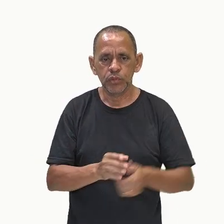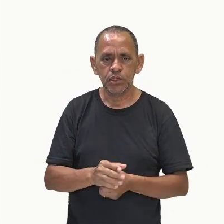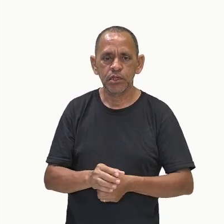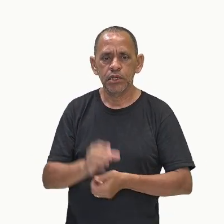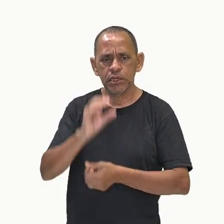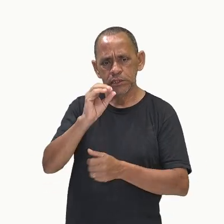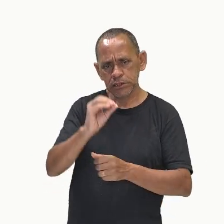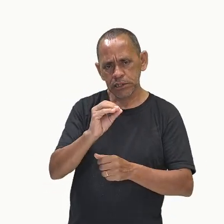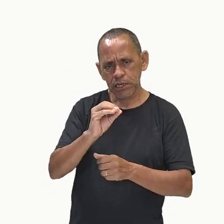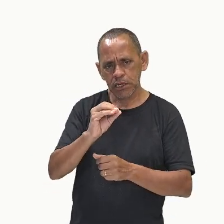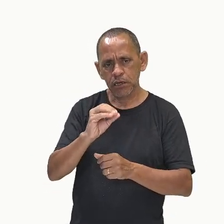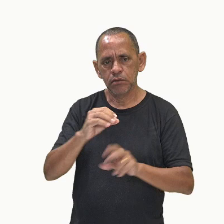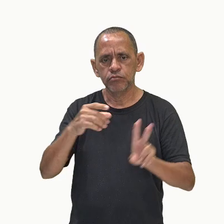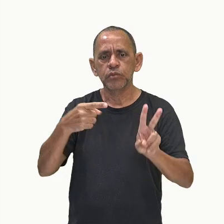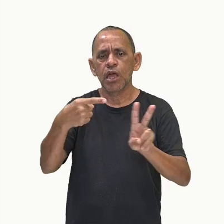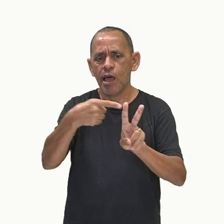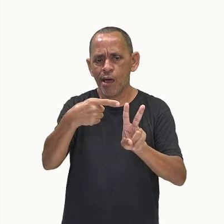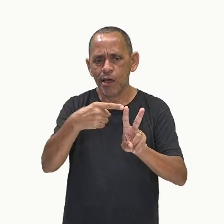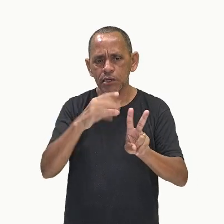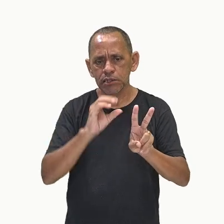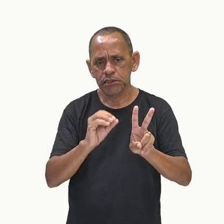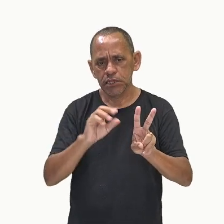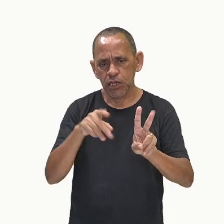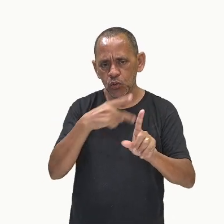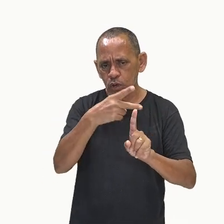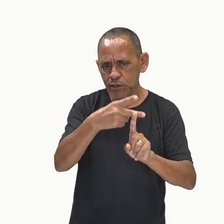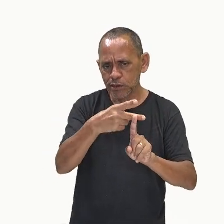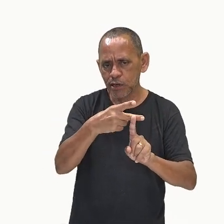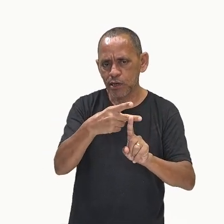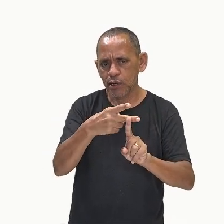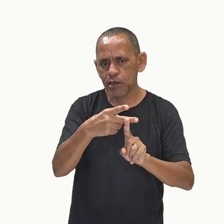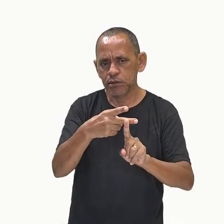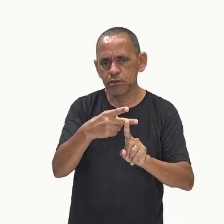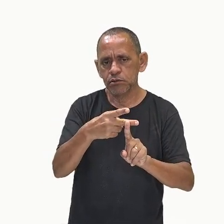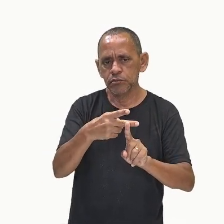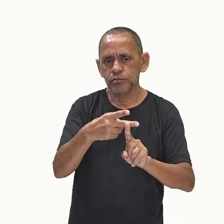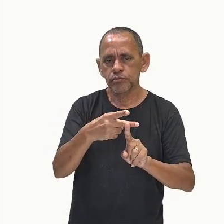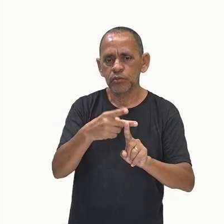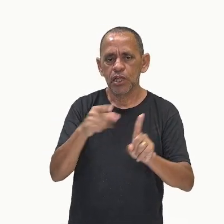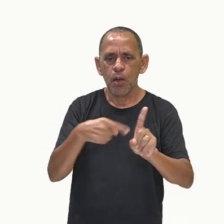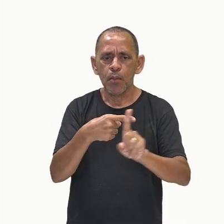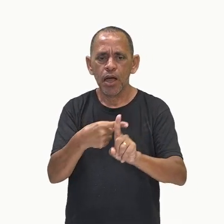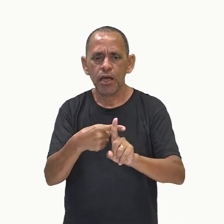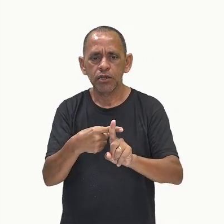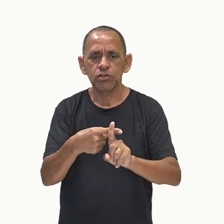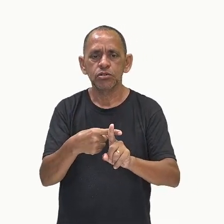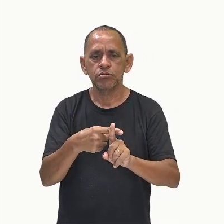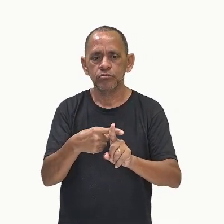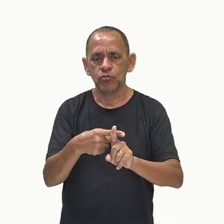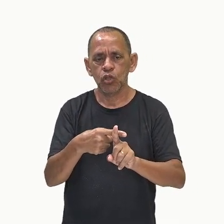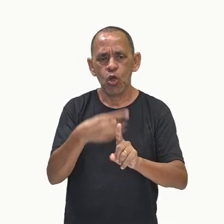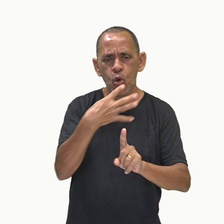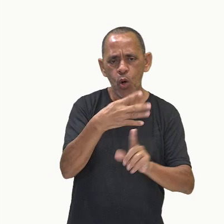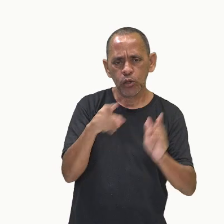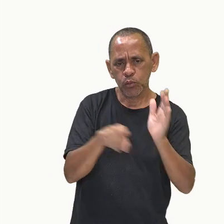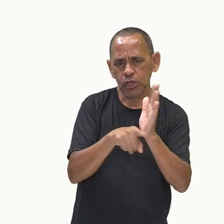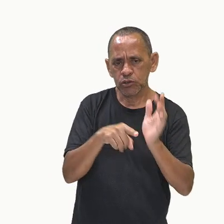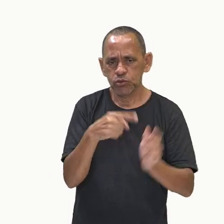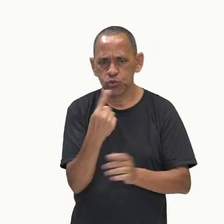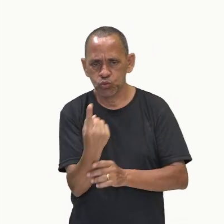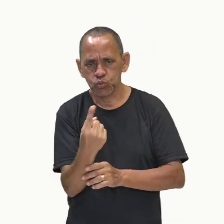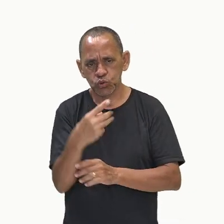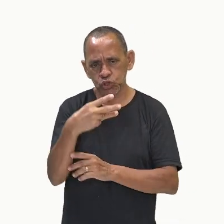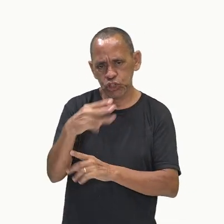me preocupar mais com isso daqui. Porque eu já sei que 0 ao quadrado é 0. 4 menos 1, 3. Então, está aqui. 4 menos